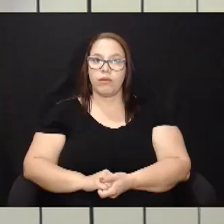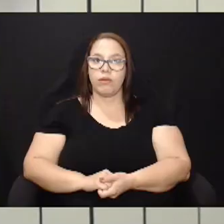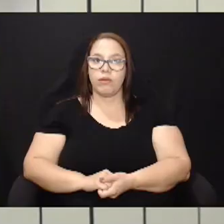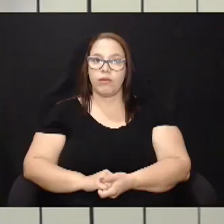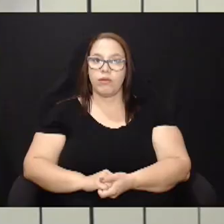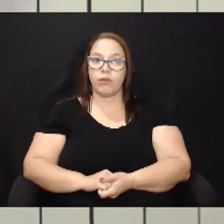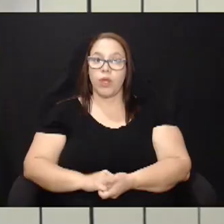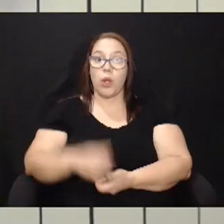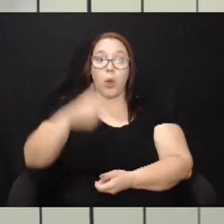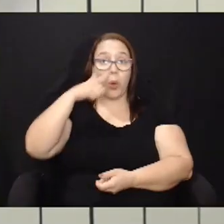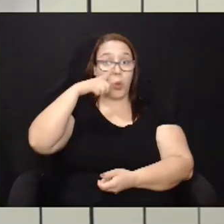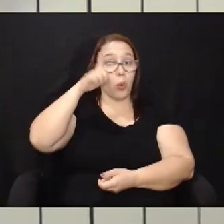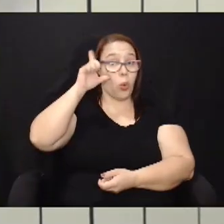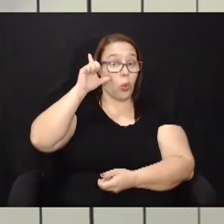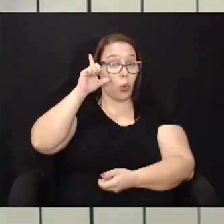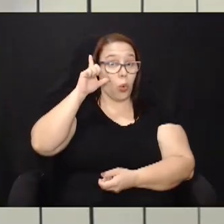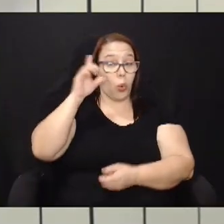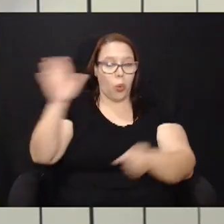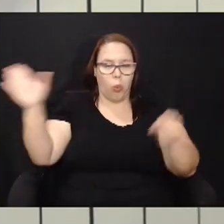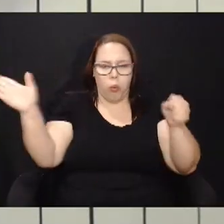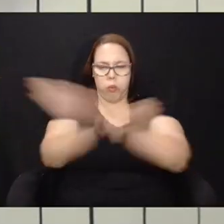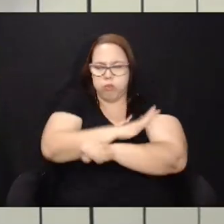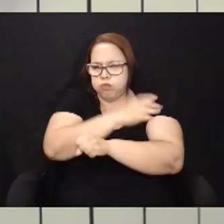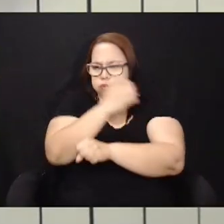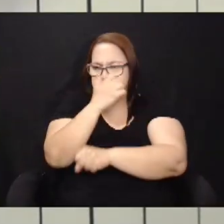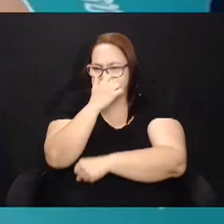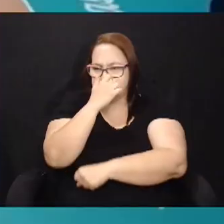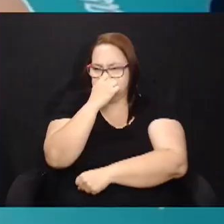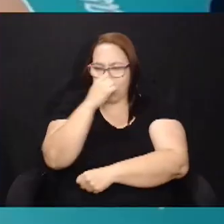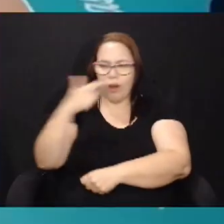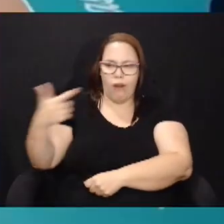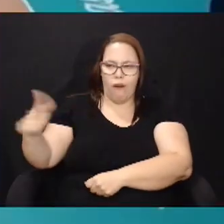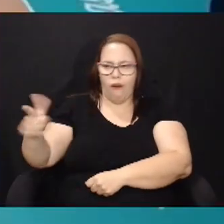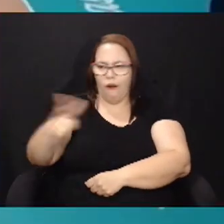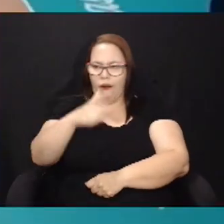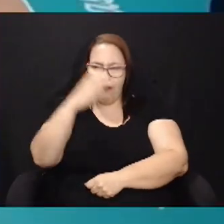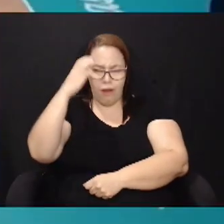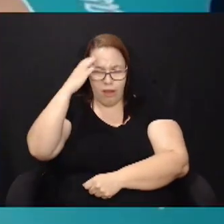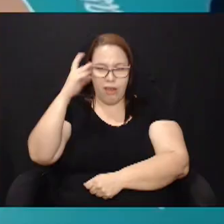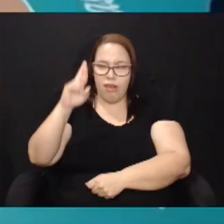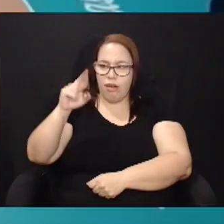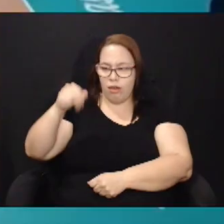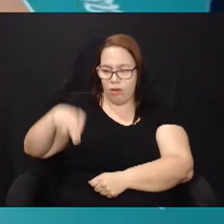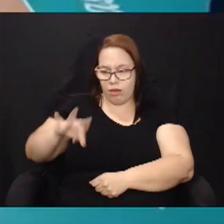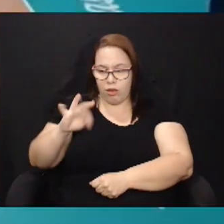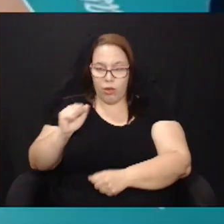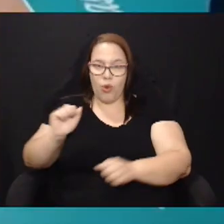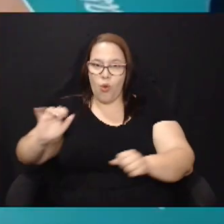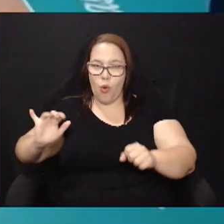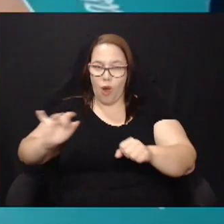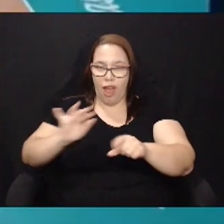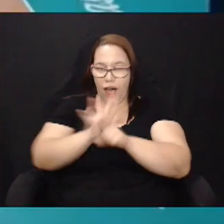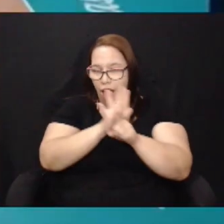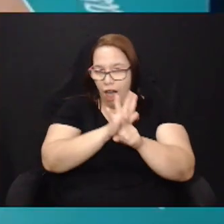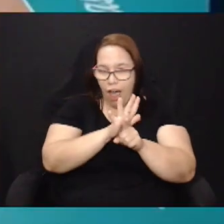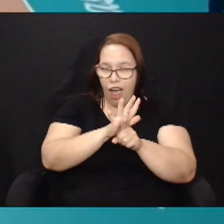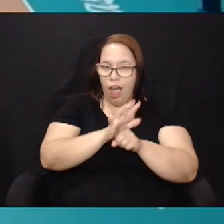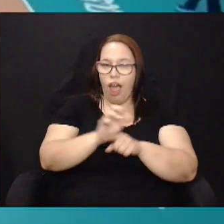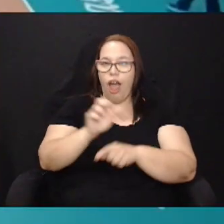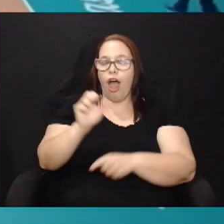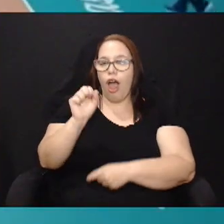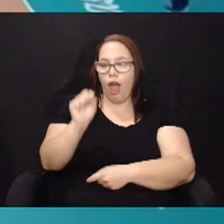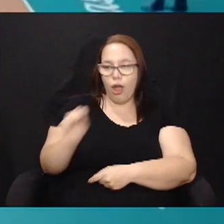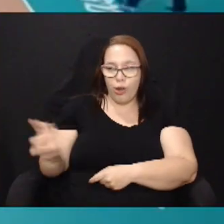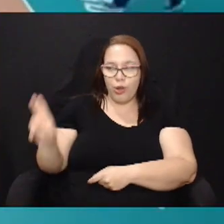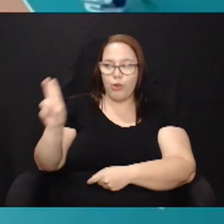Ontem, no lotado ginásio do Taquaral, o Renata atropelou a equipe de Suzano. Você já vê as imagens